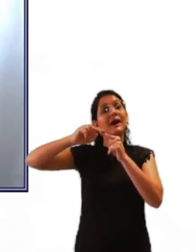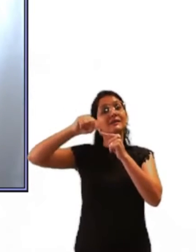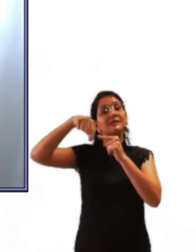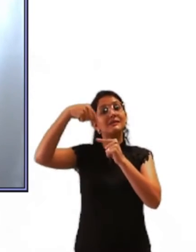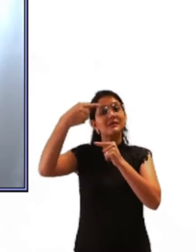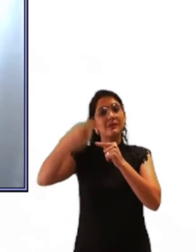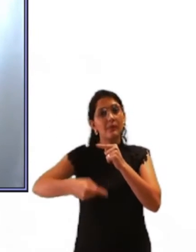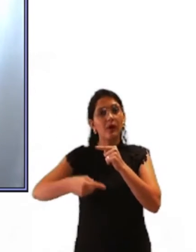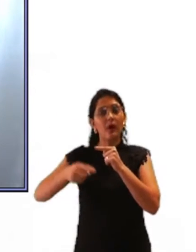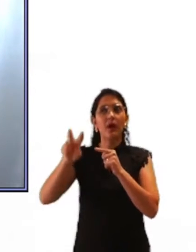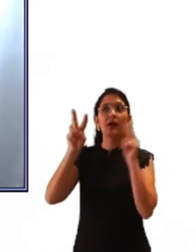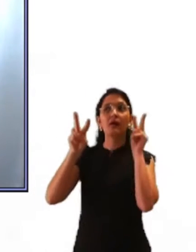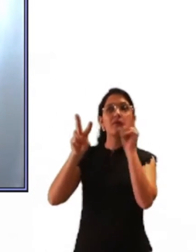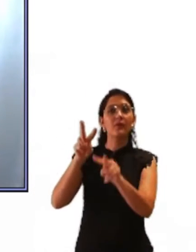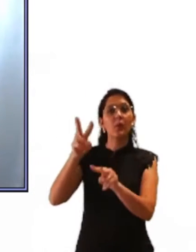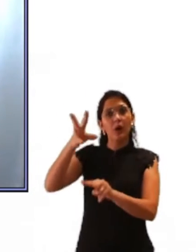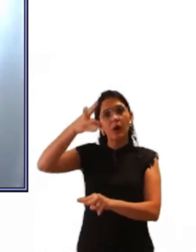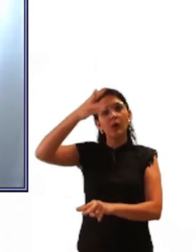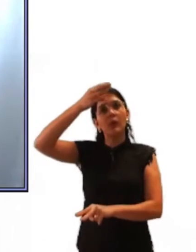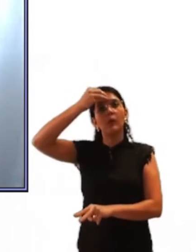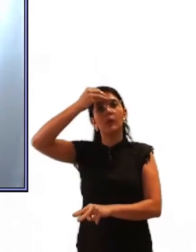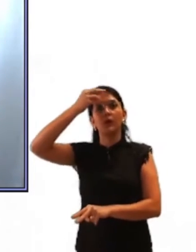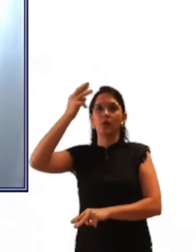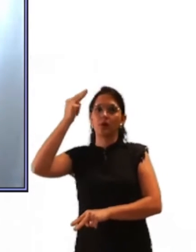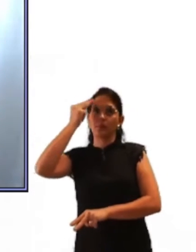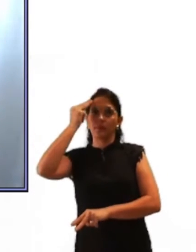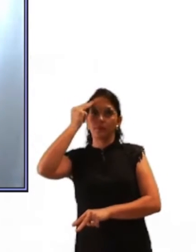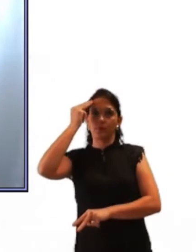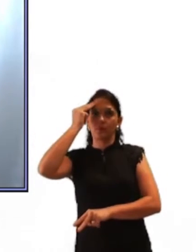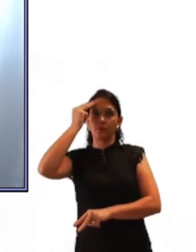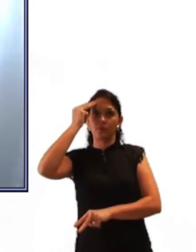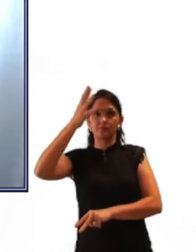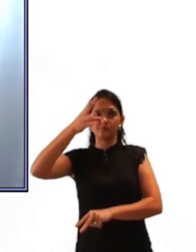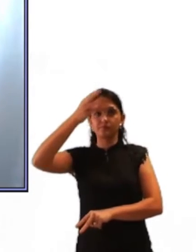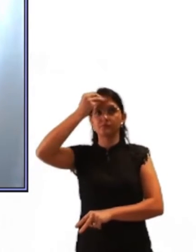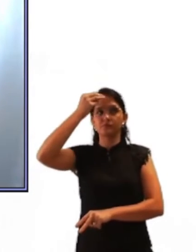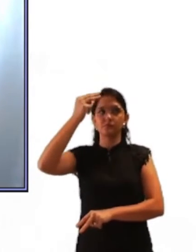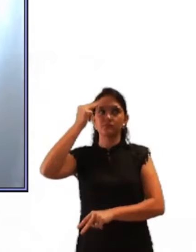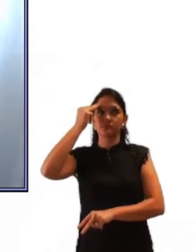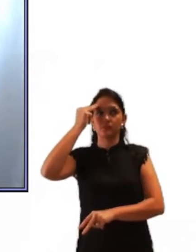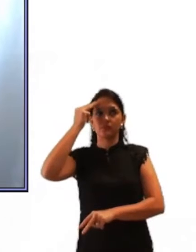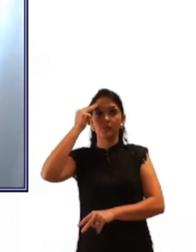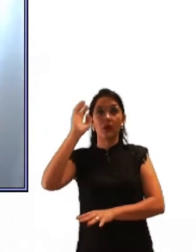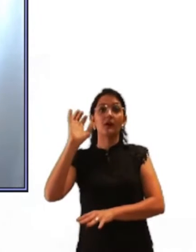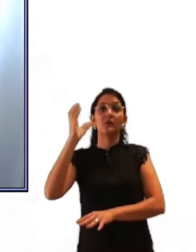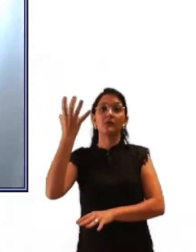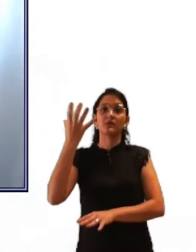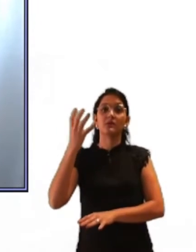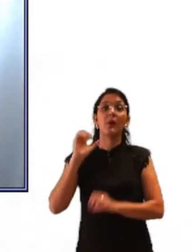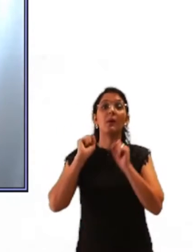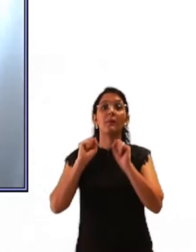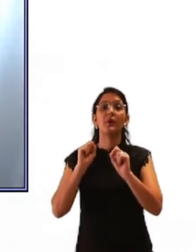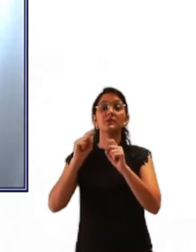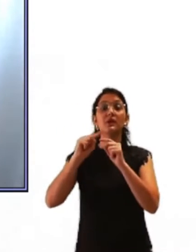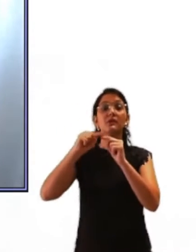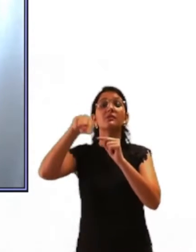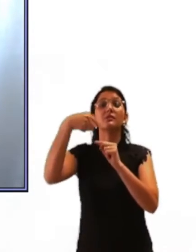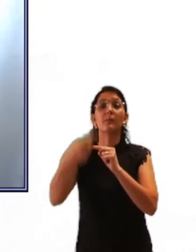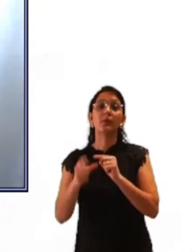que ela armazena na sua memória esse fato, ela pode ser em determinado